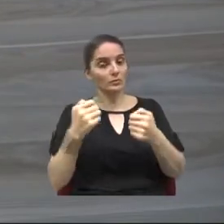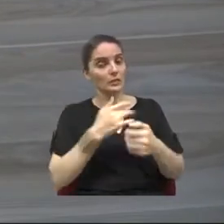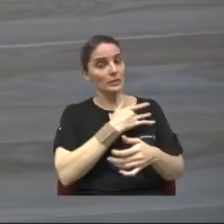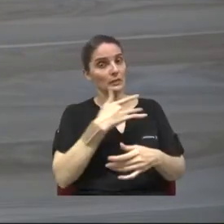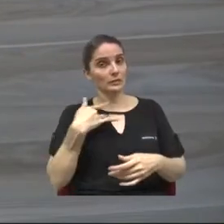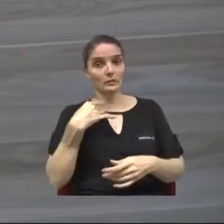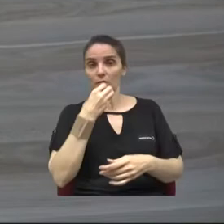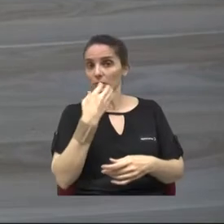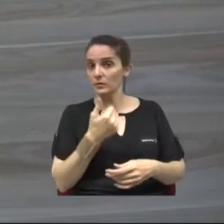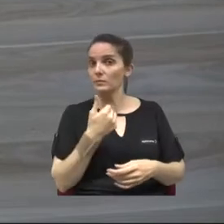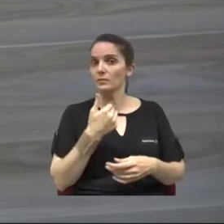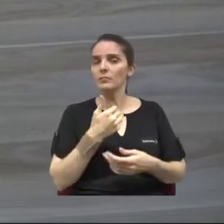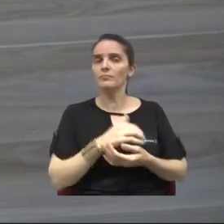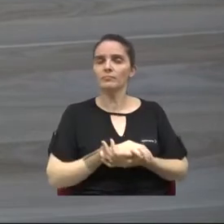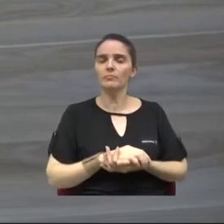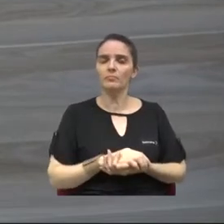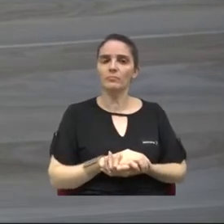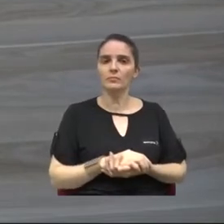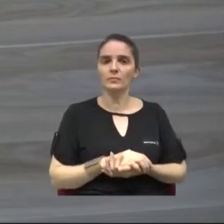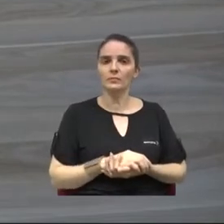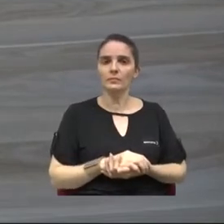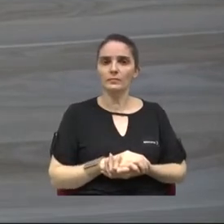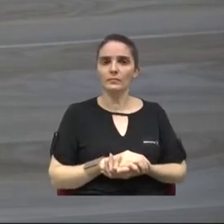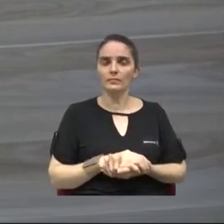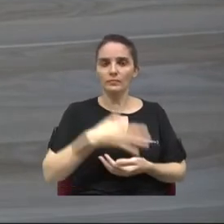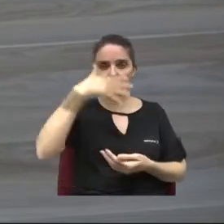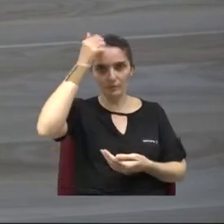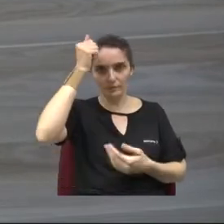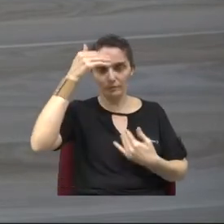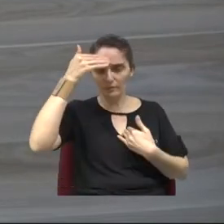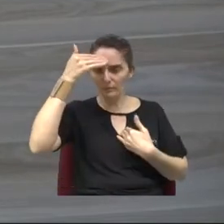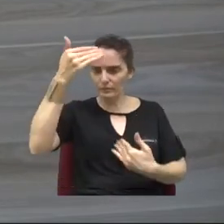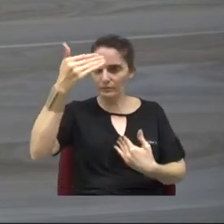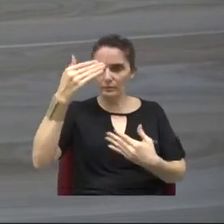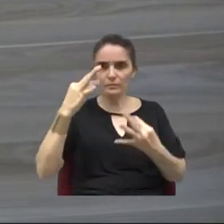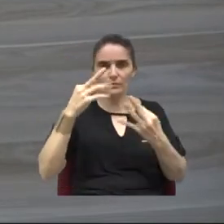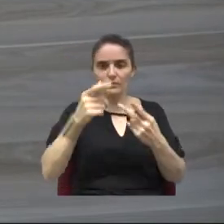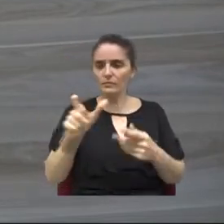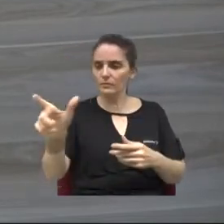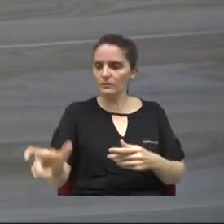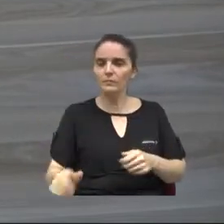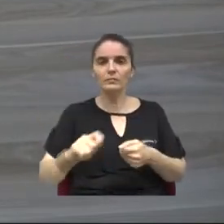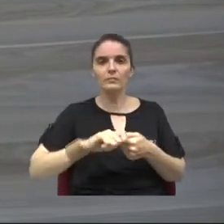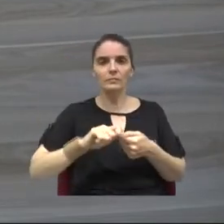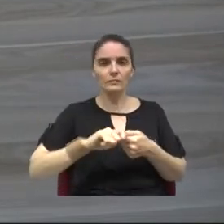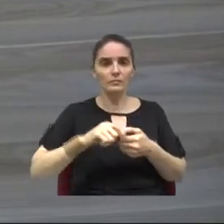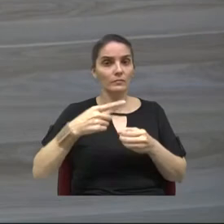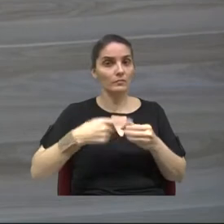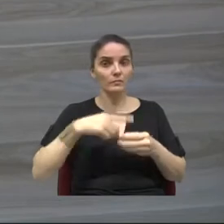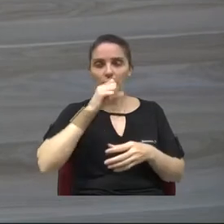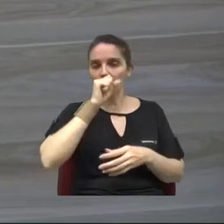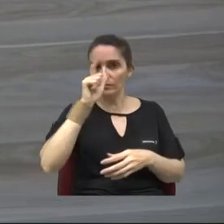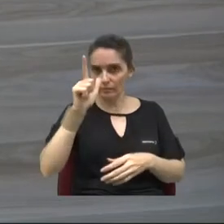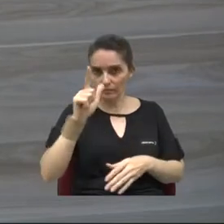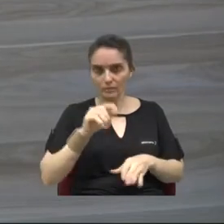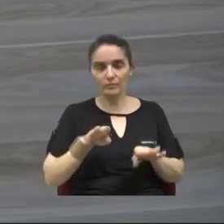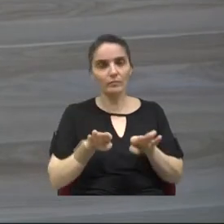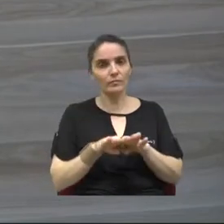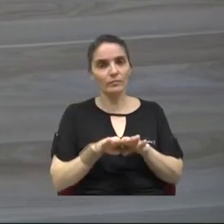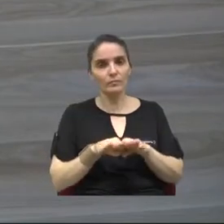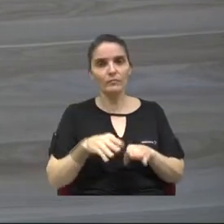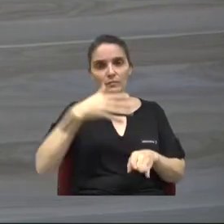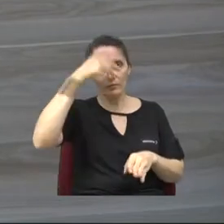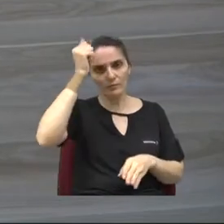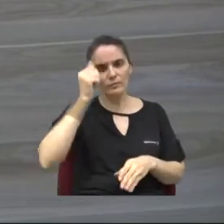pacientes. Então, em gratidão a ele, já pelo que ele faz pela cidade de Limeira, na consulta eu falei, o senhor já